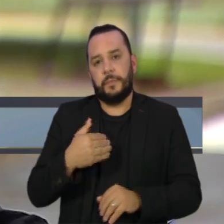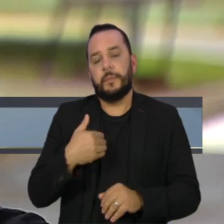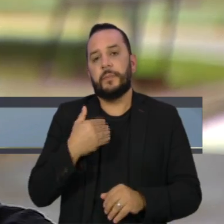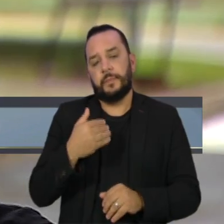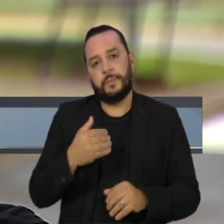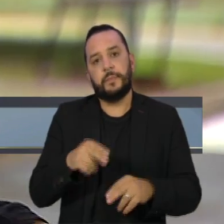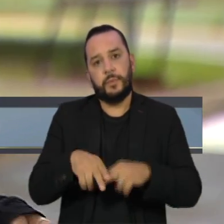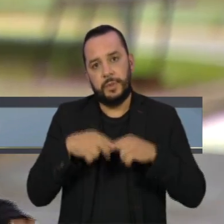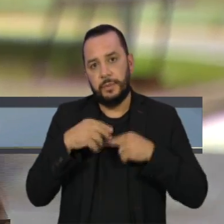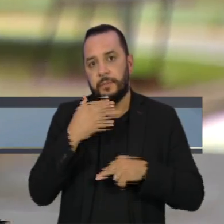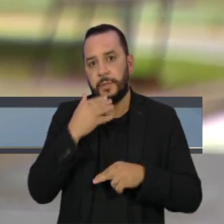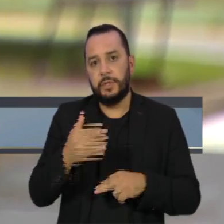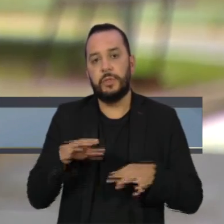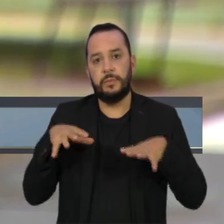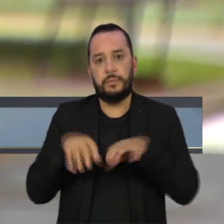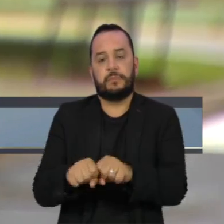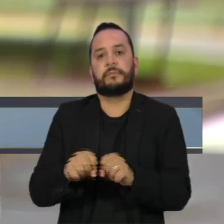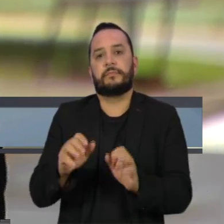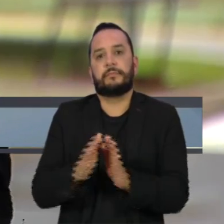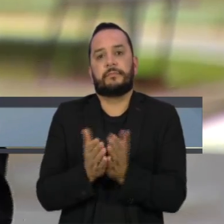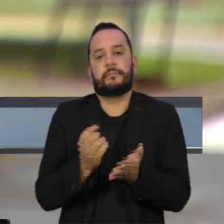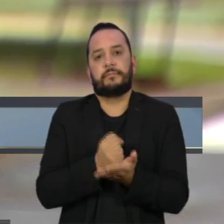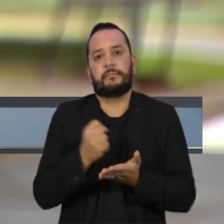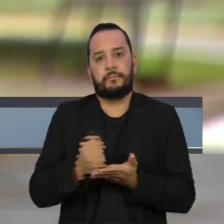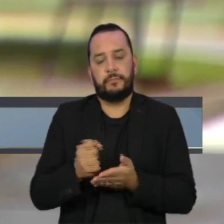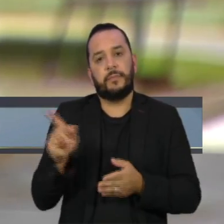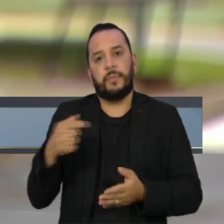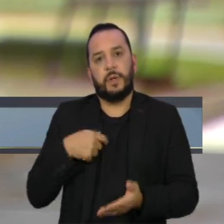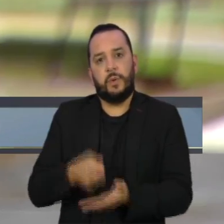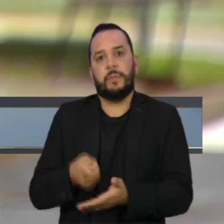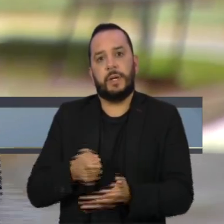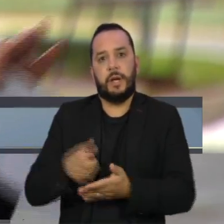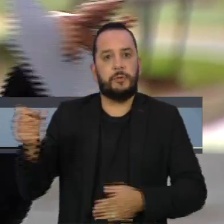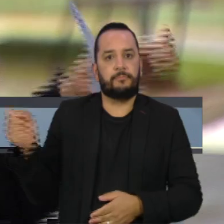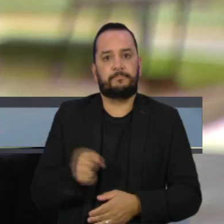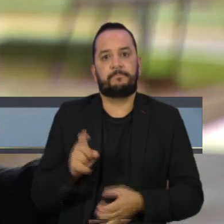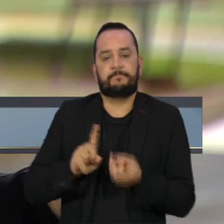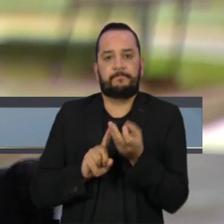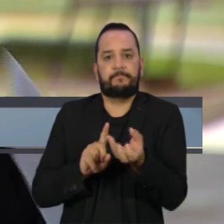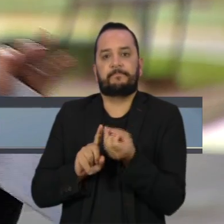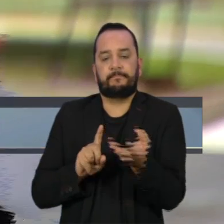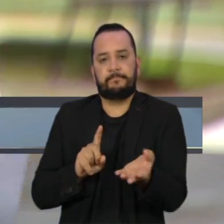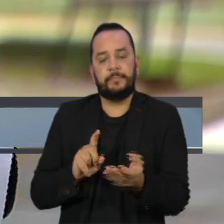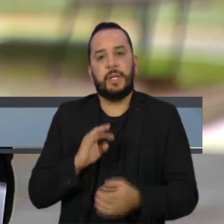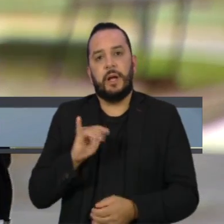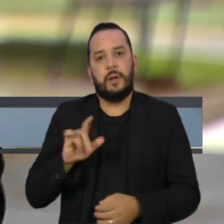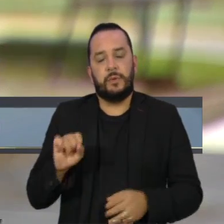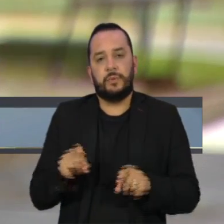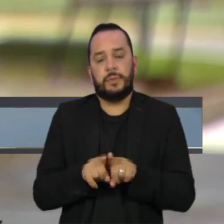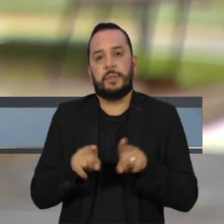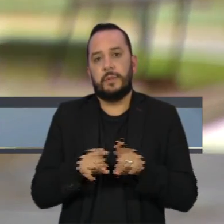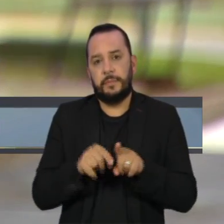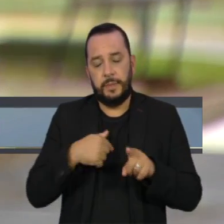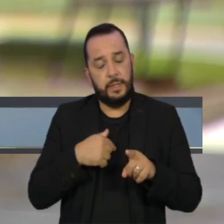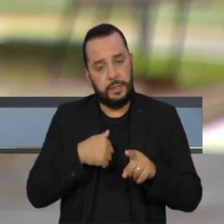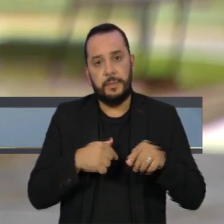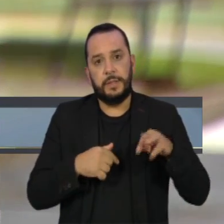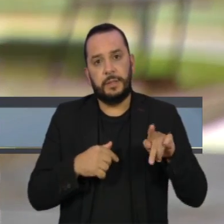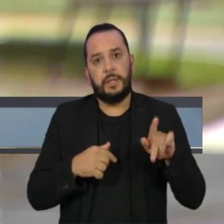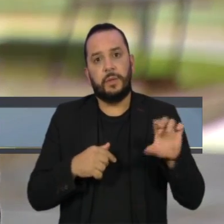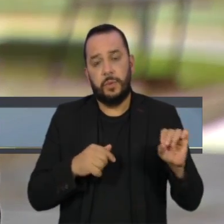retenção do passaporte e a condução coercitiva do empresário tanto Isa de quanto Figueiredo